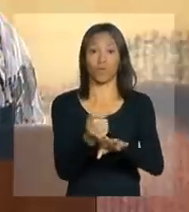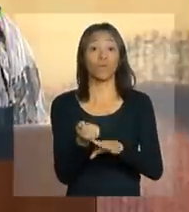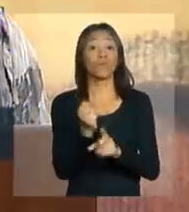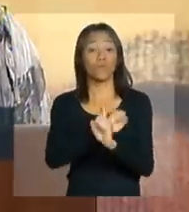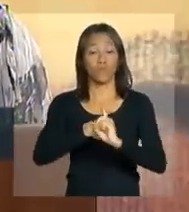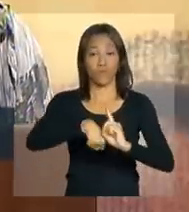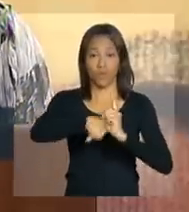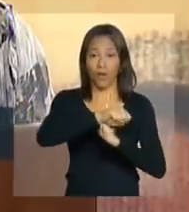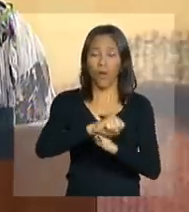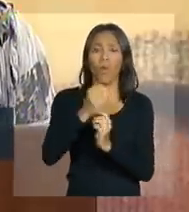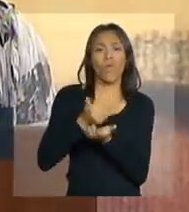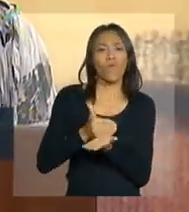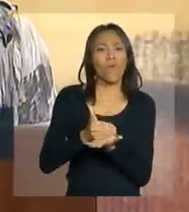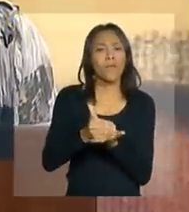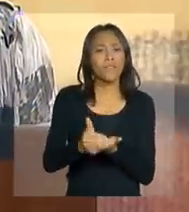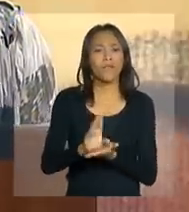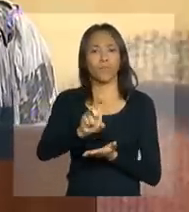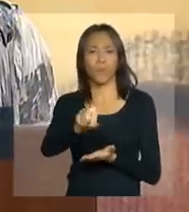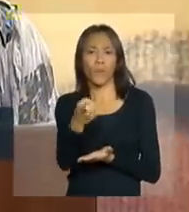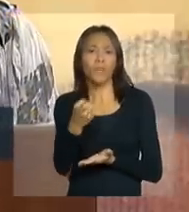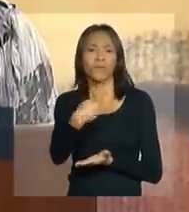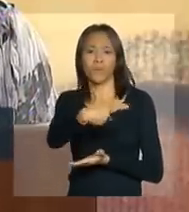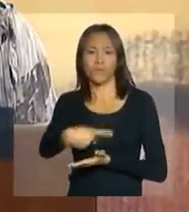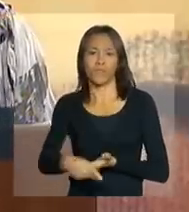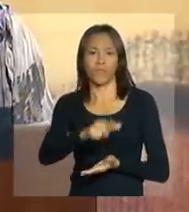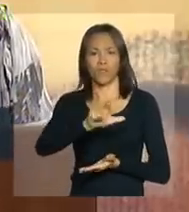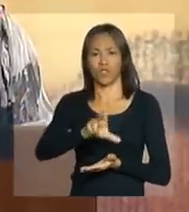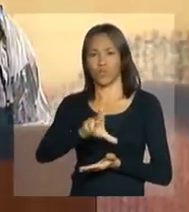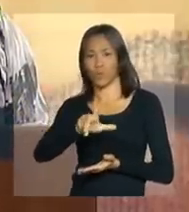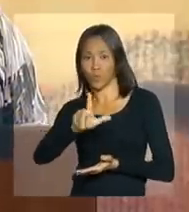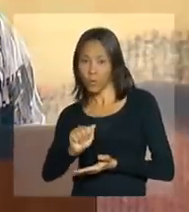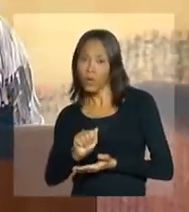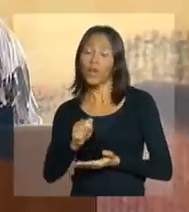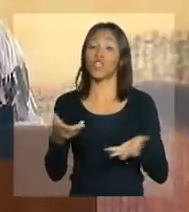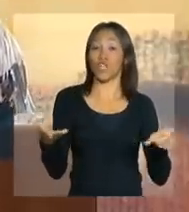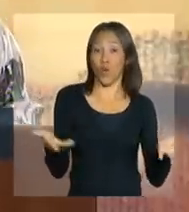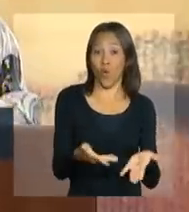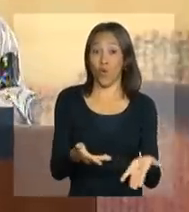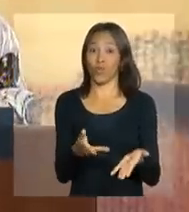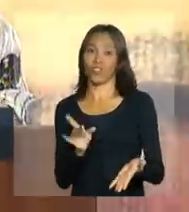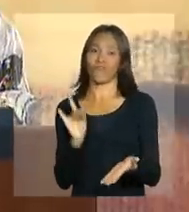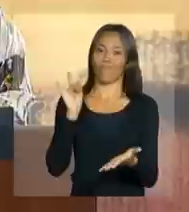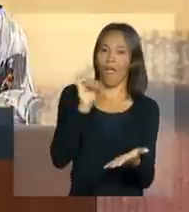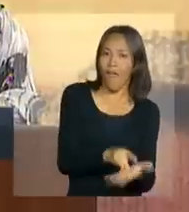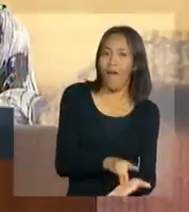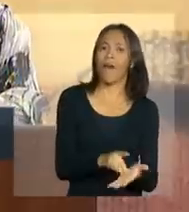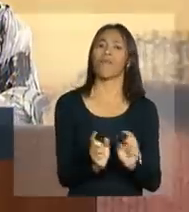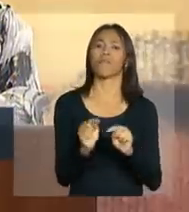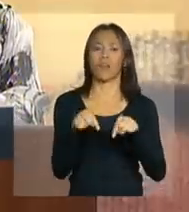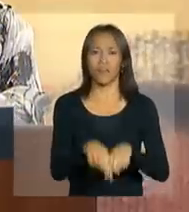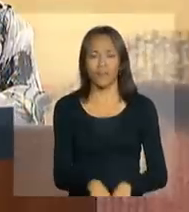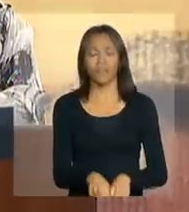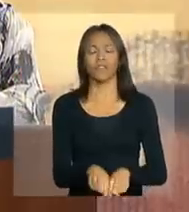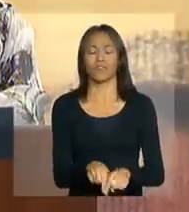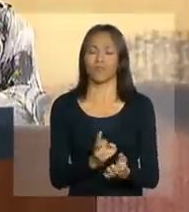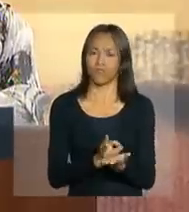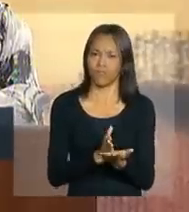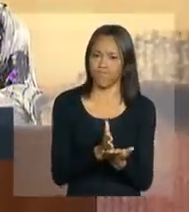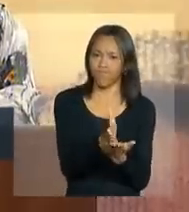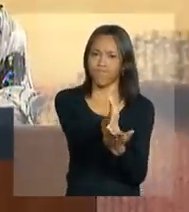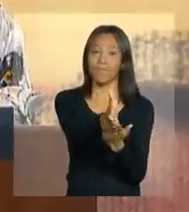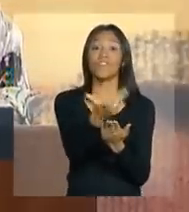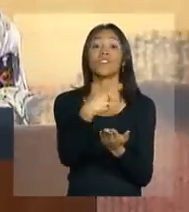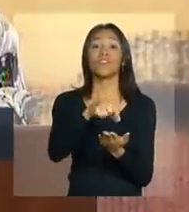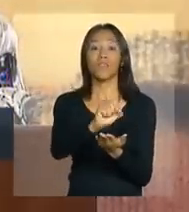iniciado pelo ex-presidente Lula Hoje se consolida com a firme disposição da